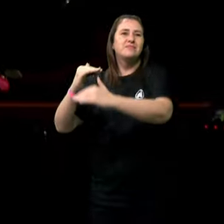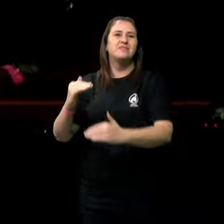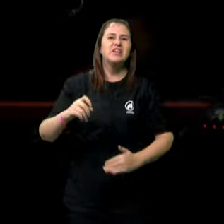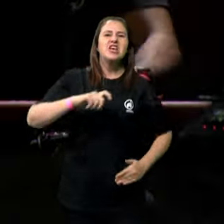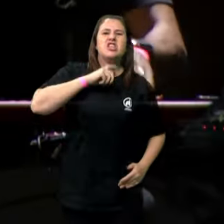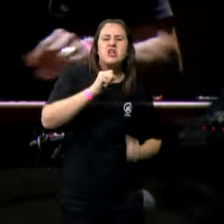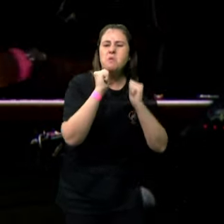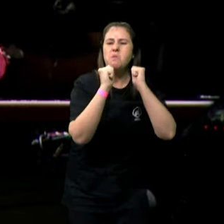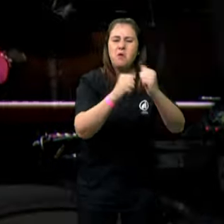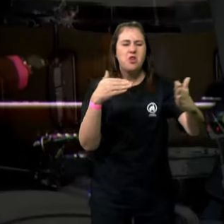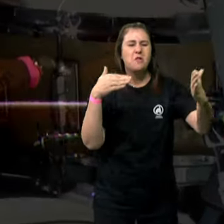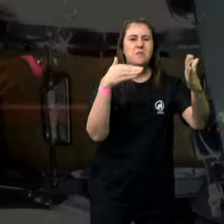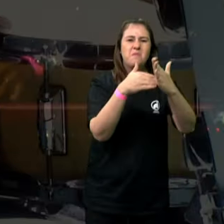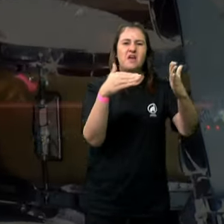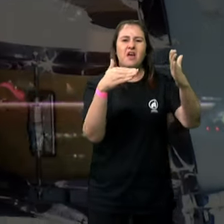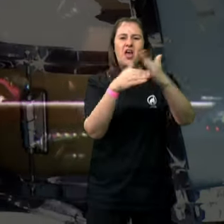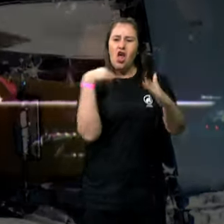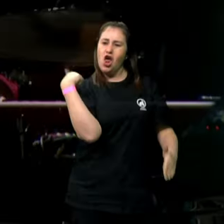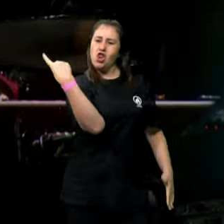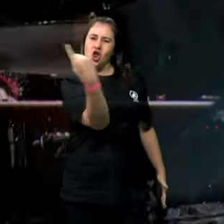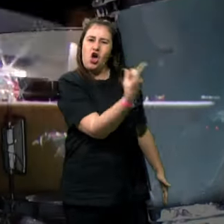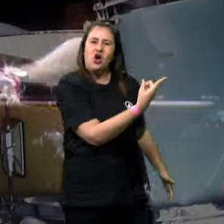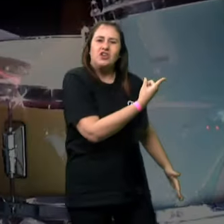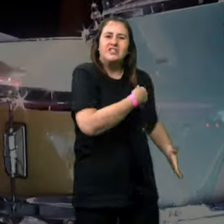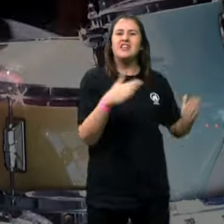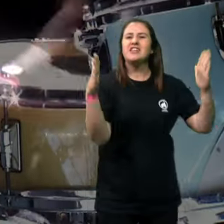ninguém pode parar